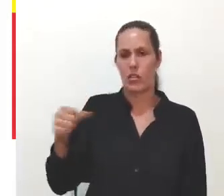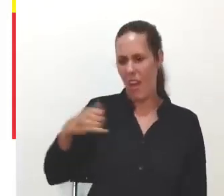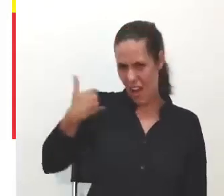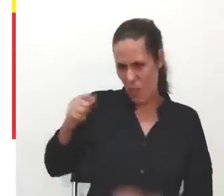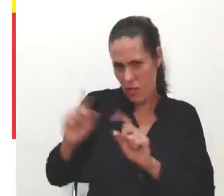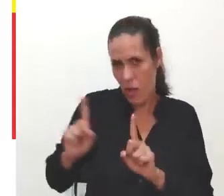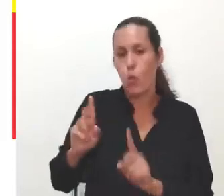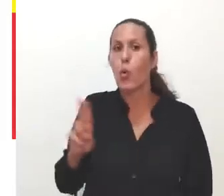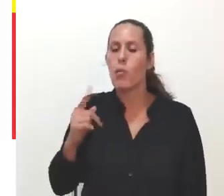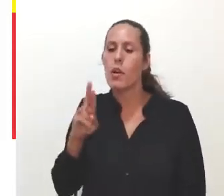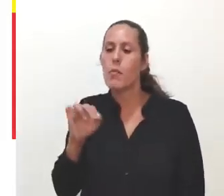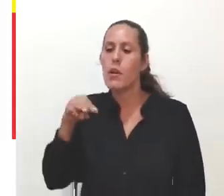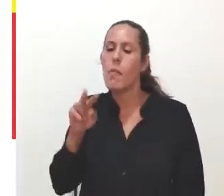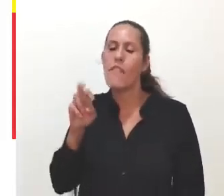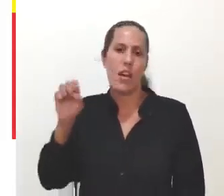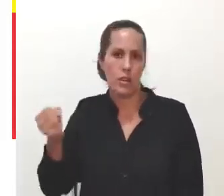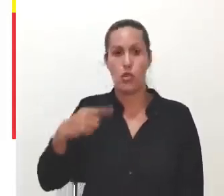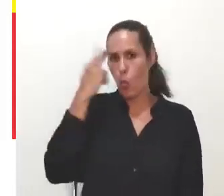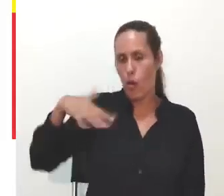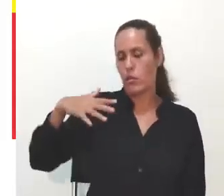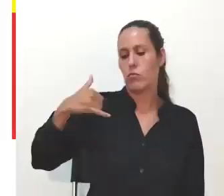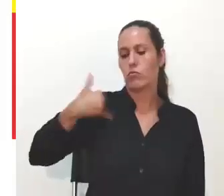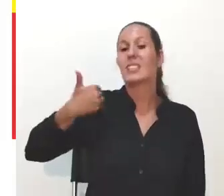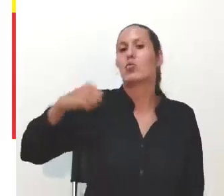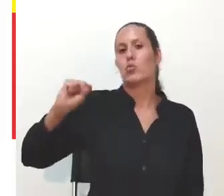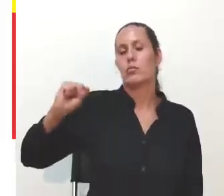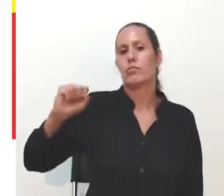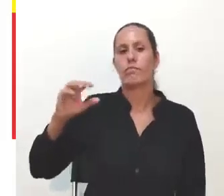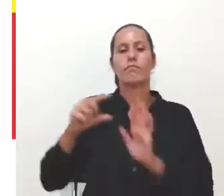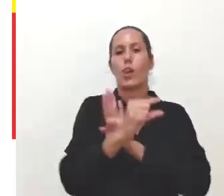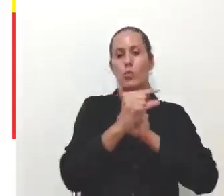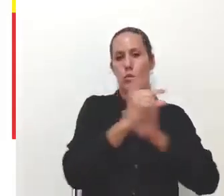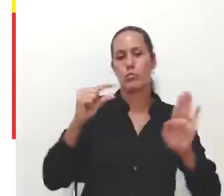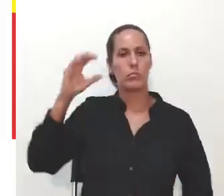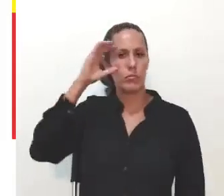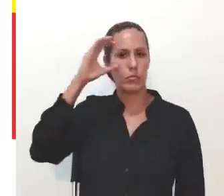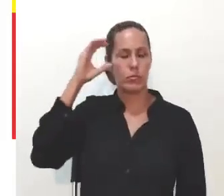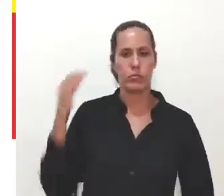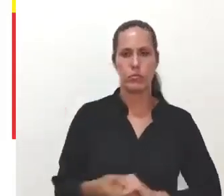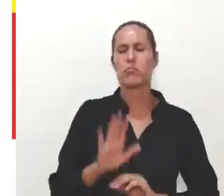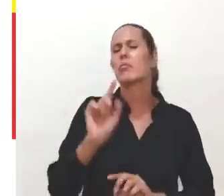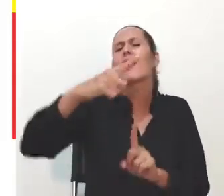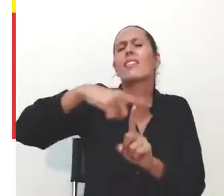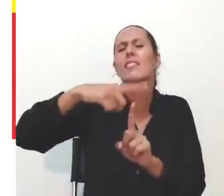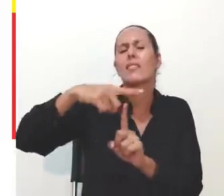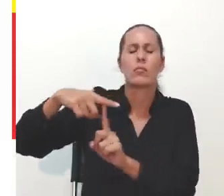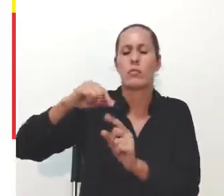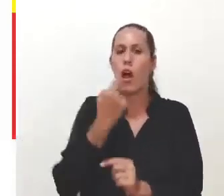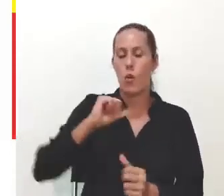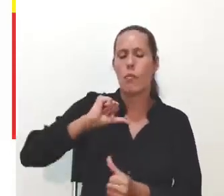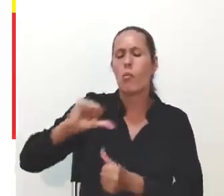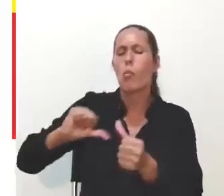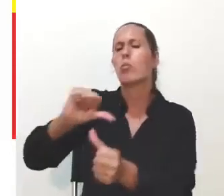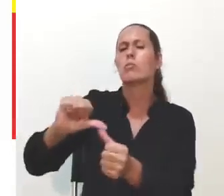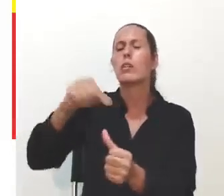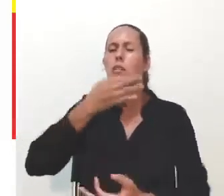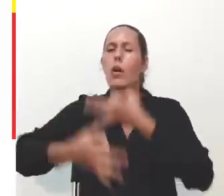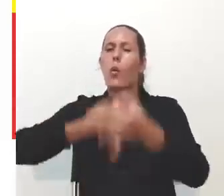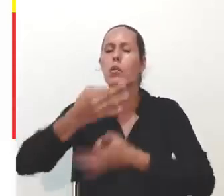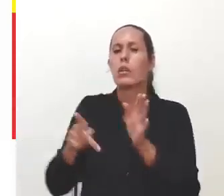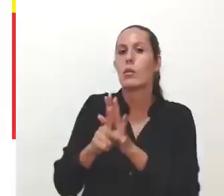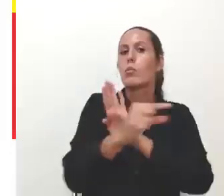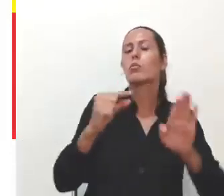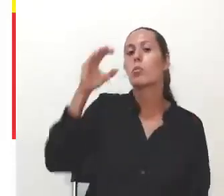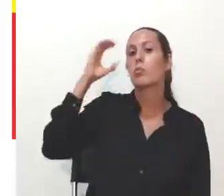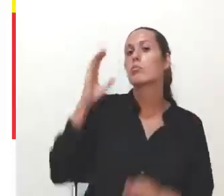primaveras, em geral 18. Carlos Drummond de Andrade. Que tipo de mudança na língua está sendo comentada por Carlos Drummond